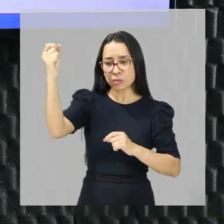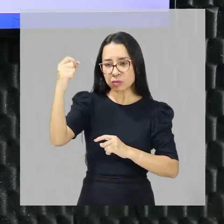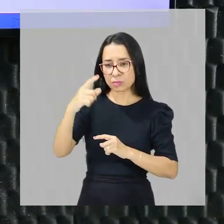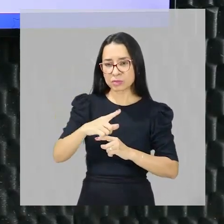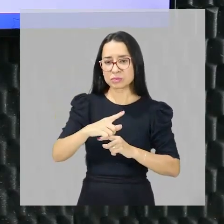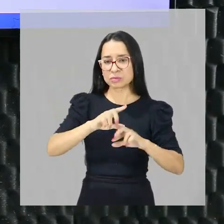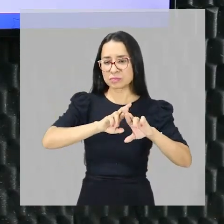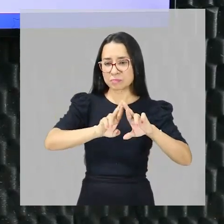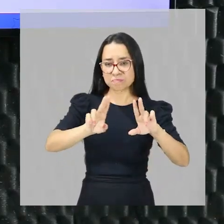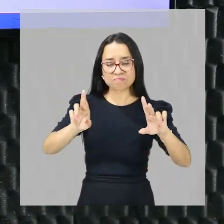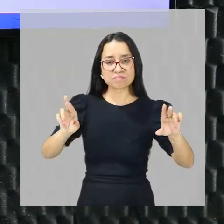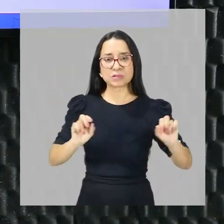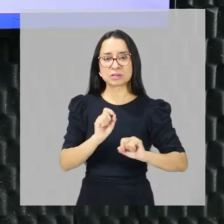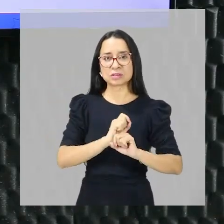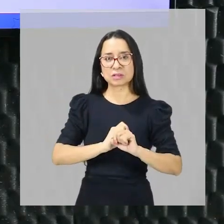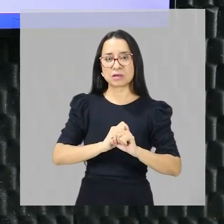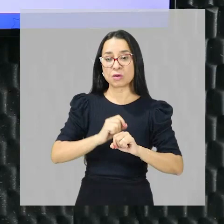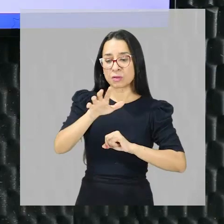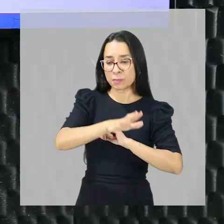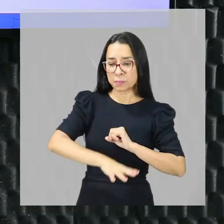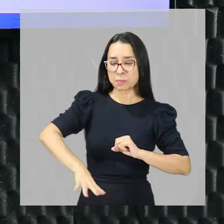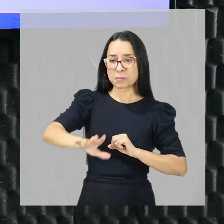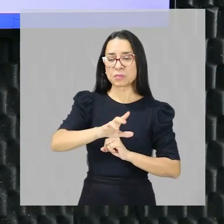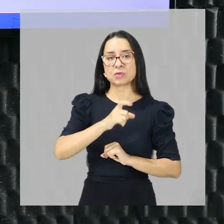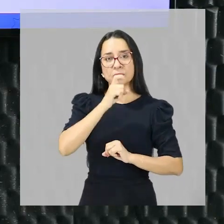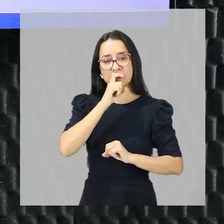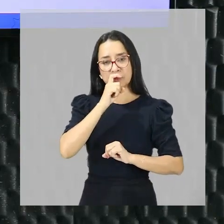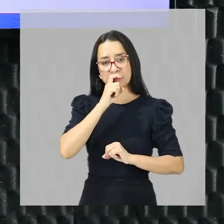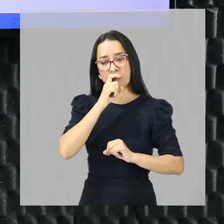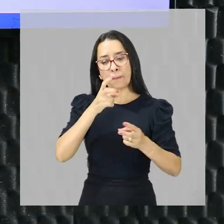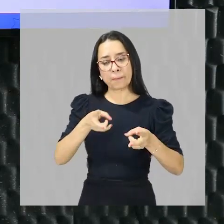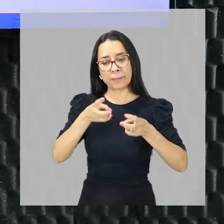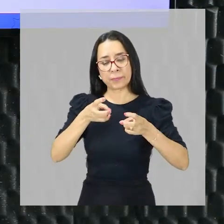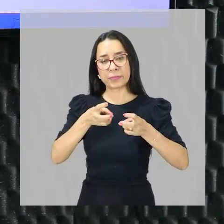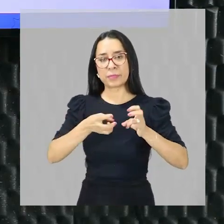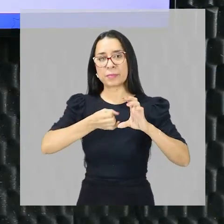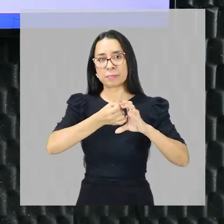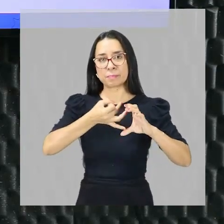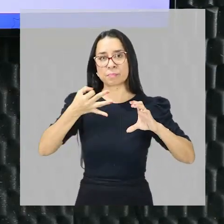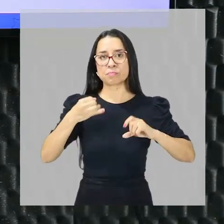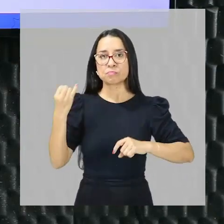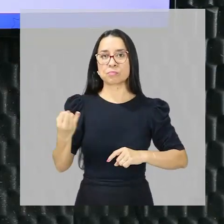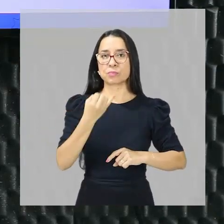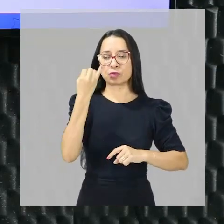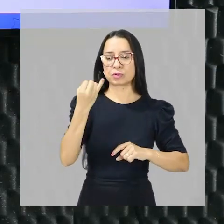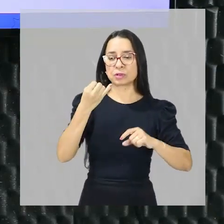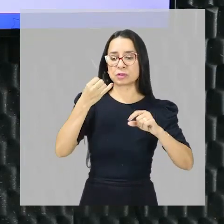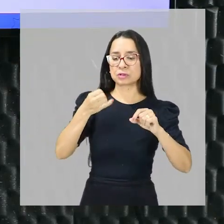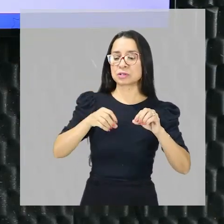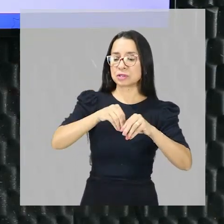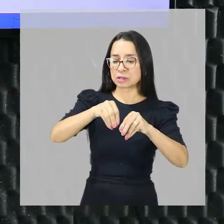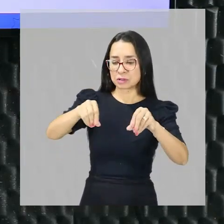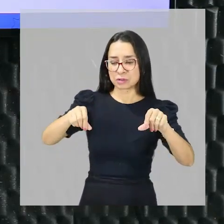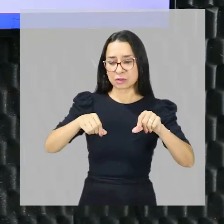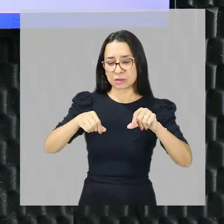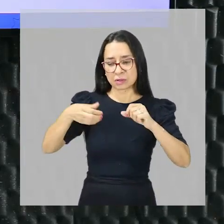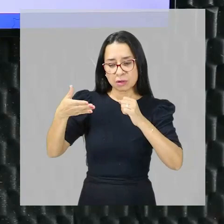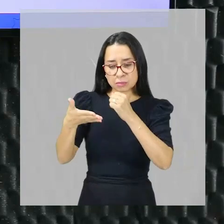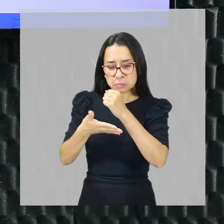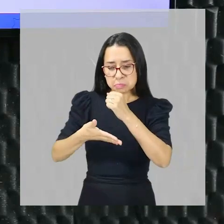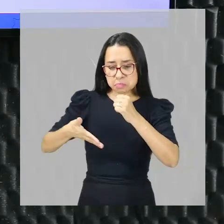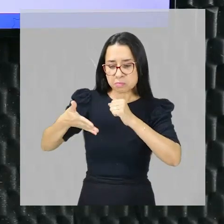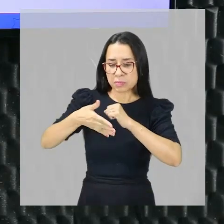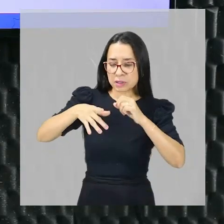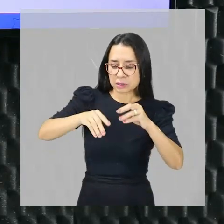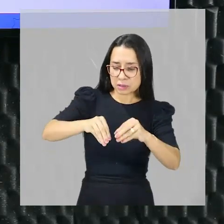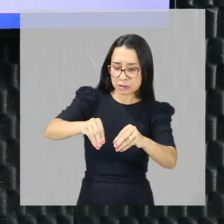ali, né, ambientes mais frios, né, e nós vamos perceber uma característica importante desses solos. Eles são solos de base arenosa. O que é isso,